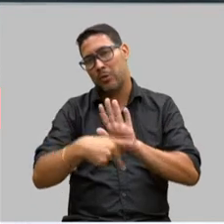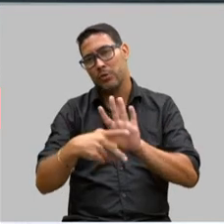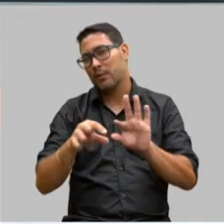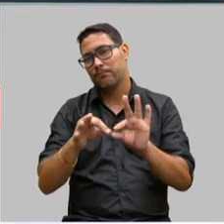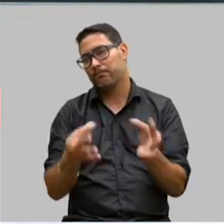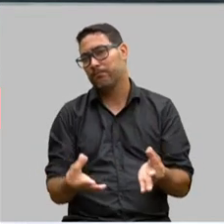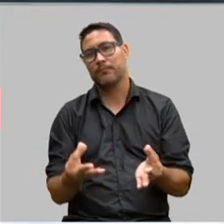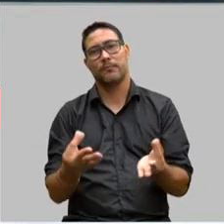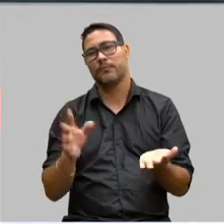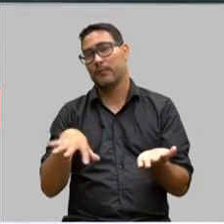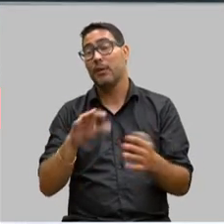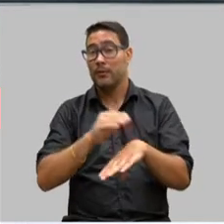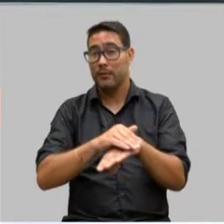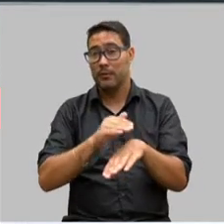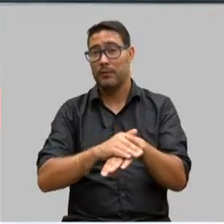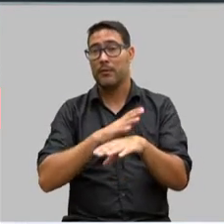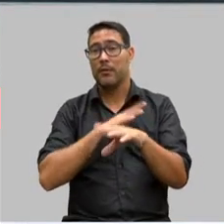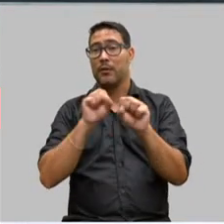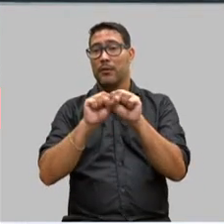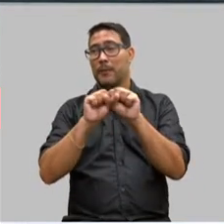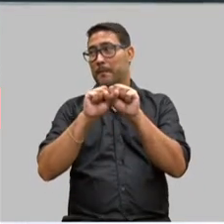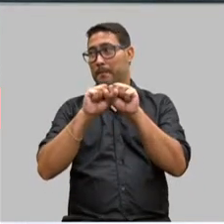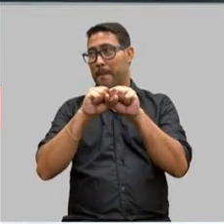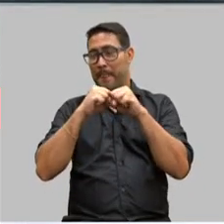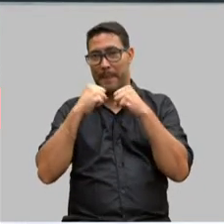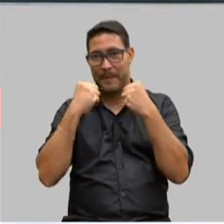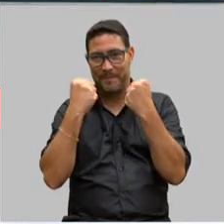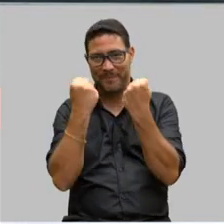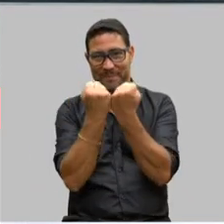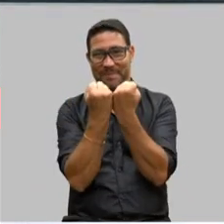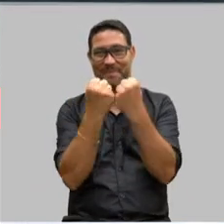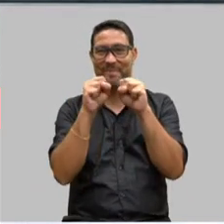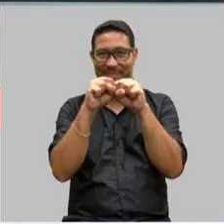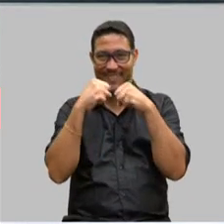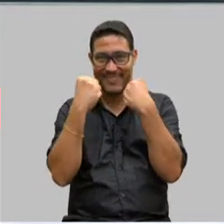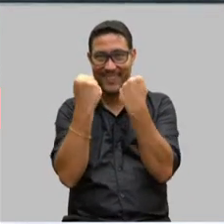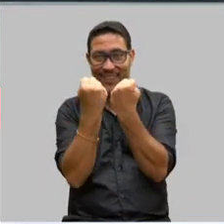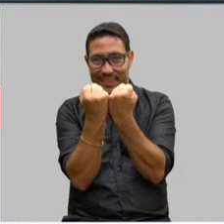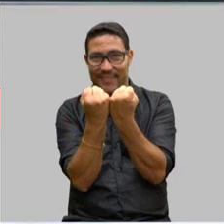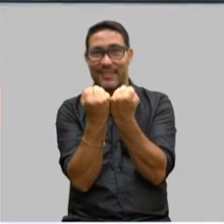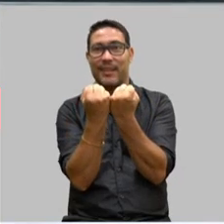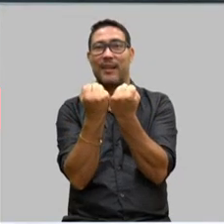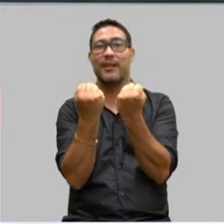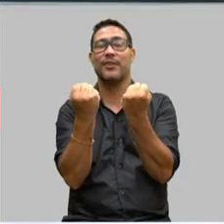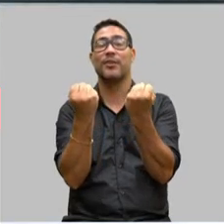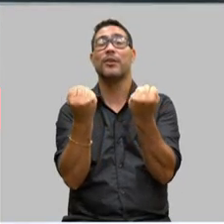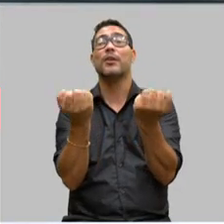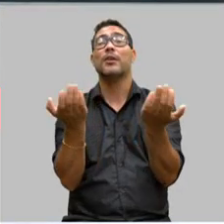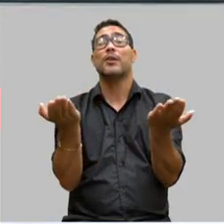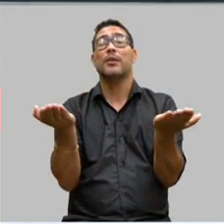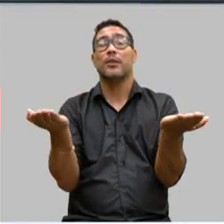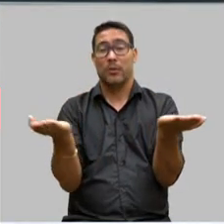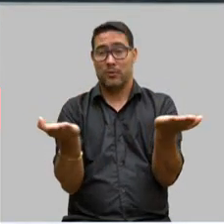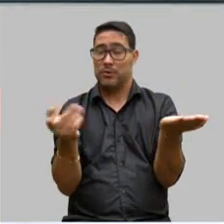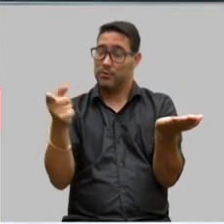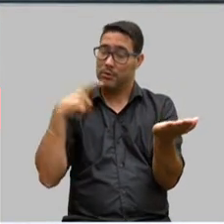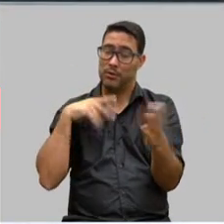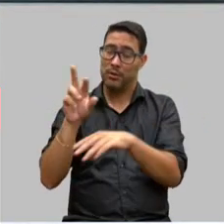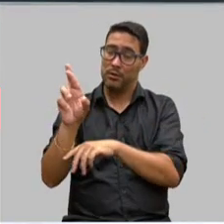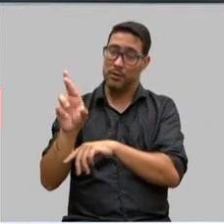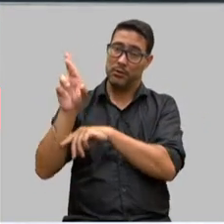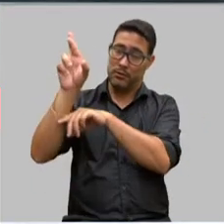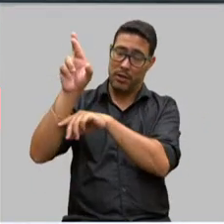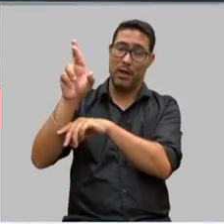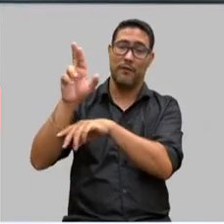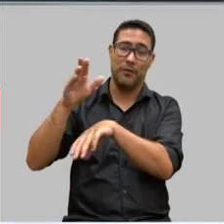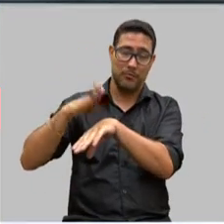um seminário, mas eu vejo aqui um legado. Eu acho que o senhor, com a sua capacidade